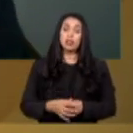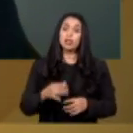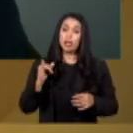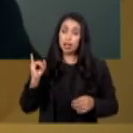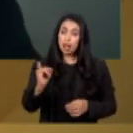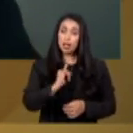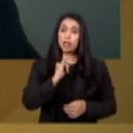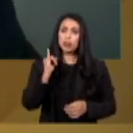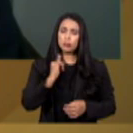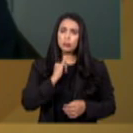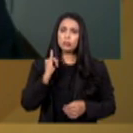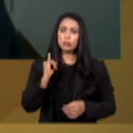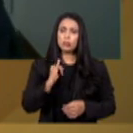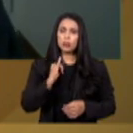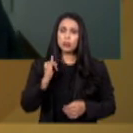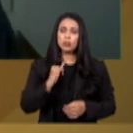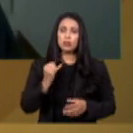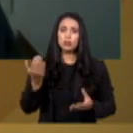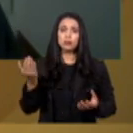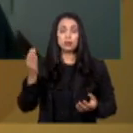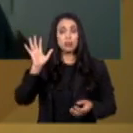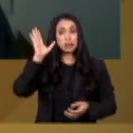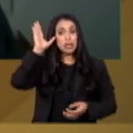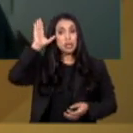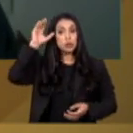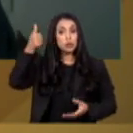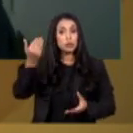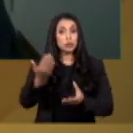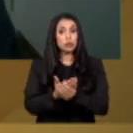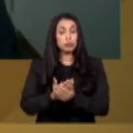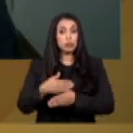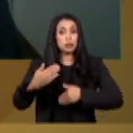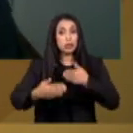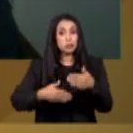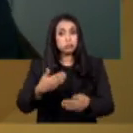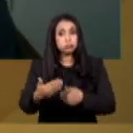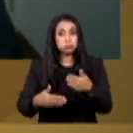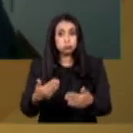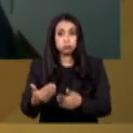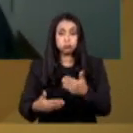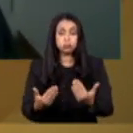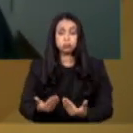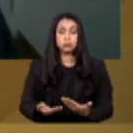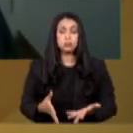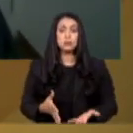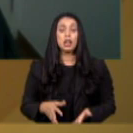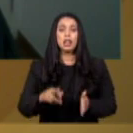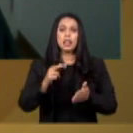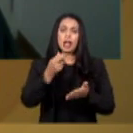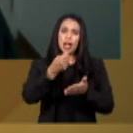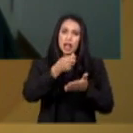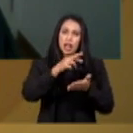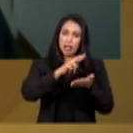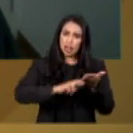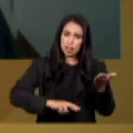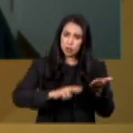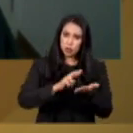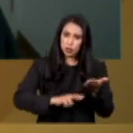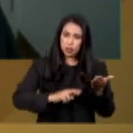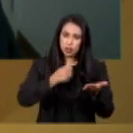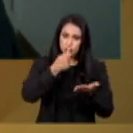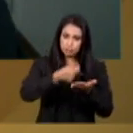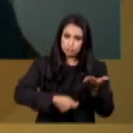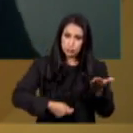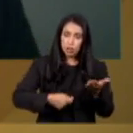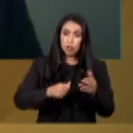formo no caso a jurisprudência deste tribunal da relatoria do eminente ministro